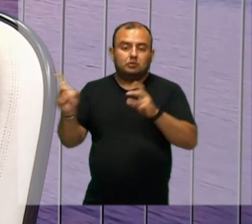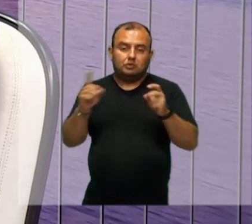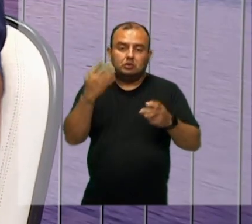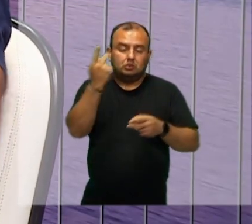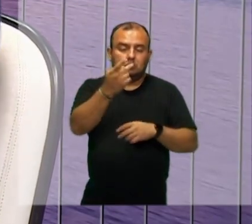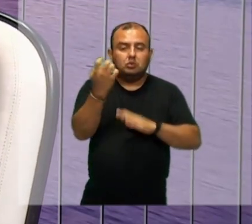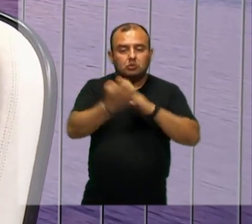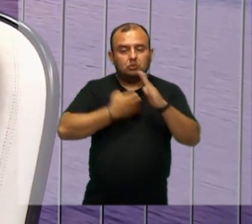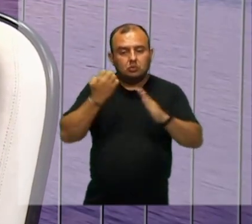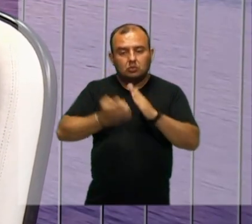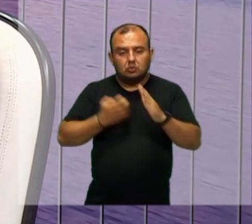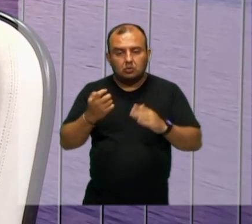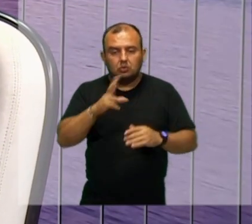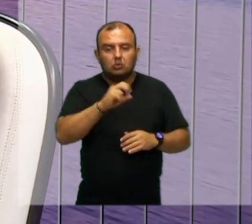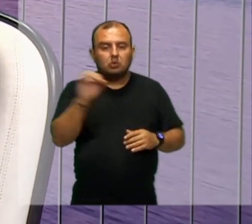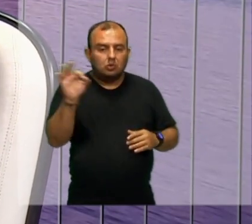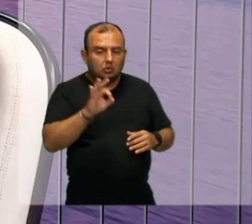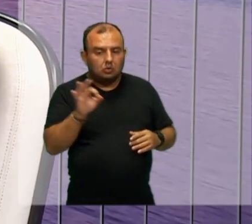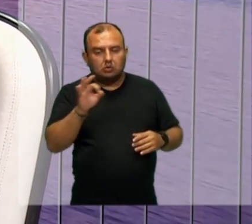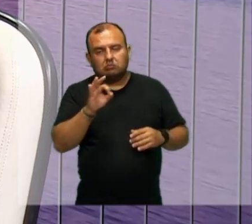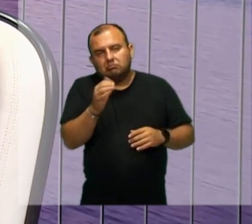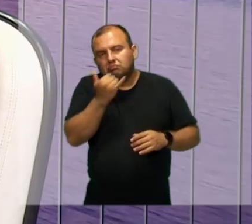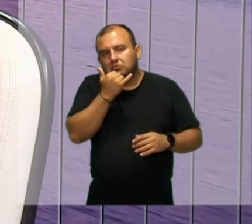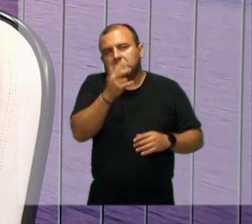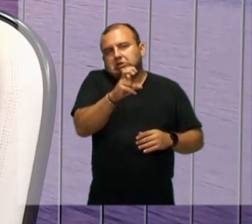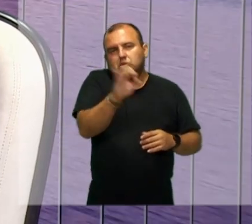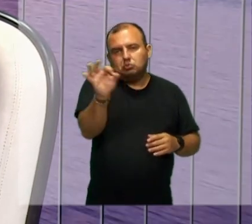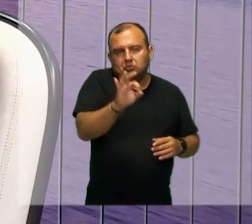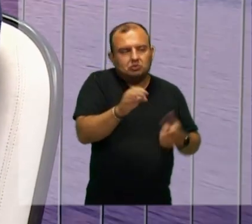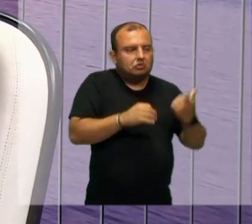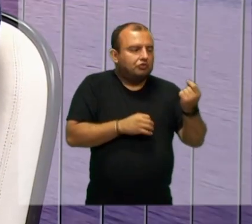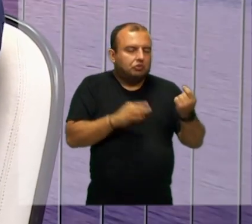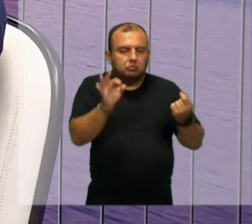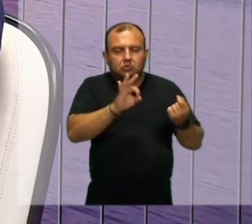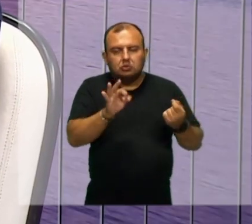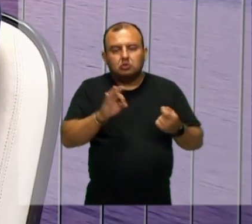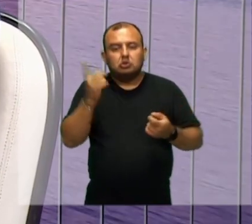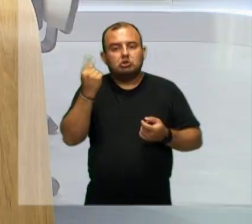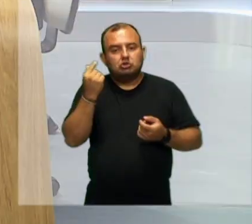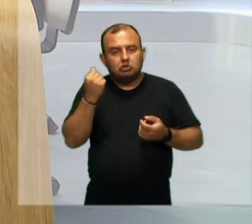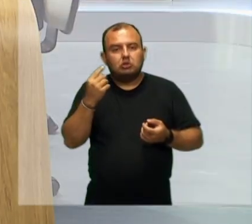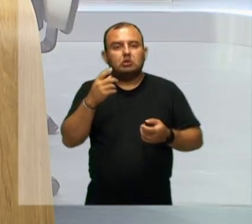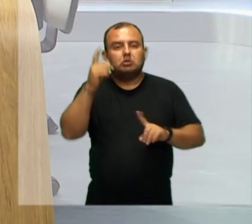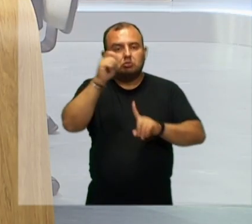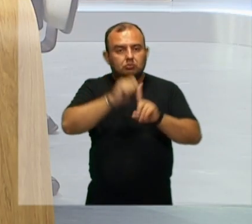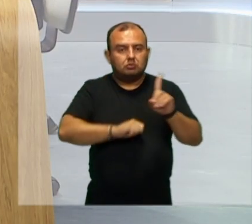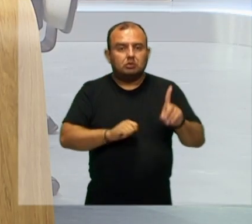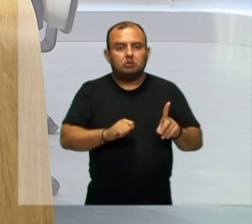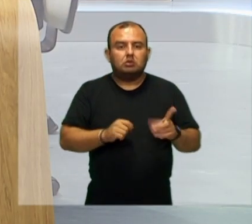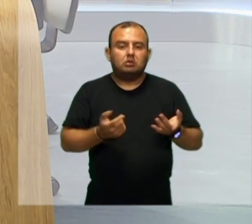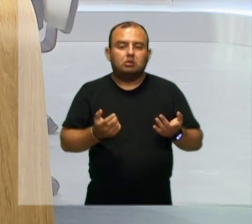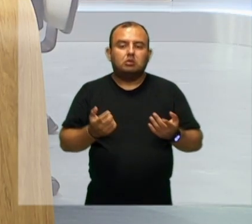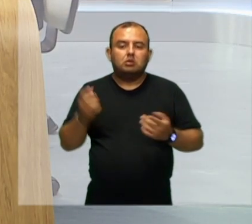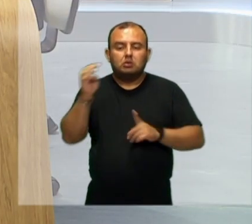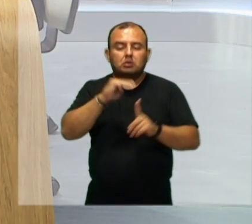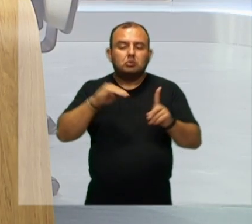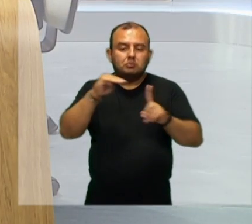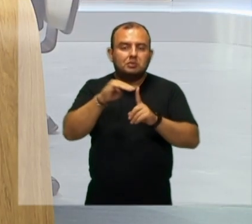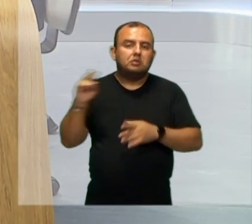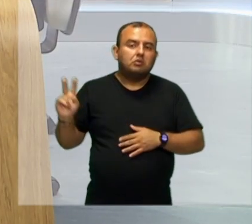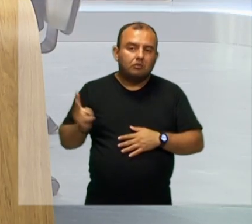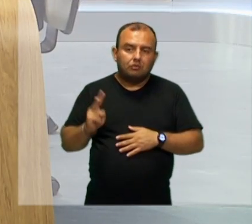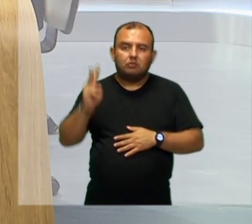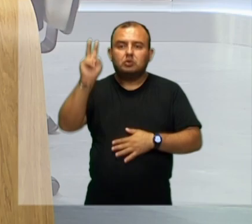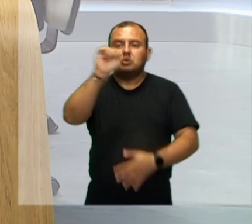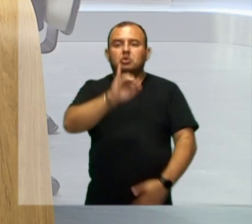empresa, aumente lá 50%, 20%, 5% que seja no faturamento mensal. Em termos de imagem... Mas existe missão, existe valor,